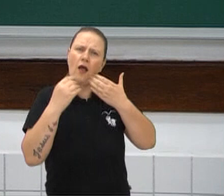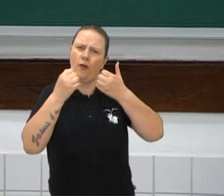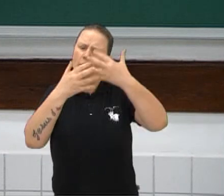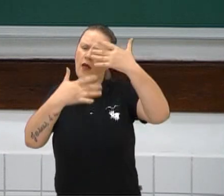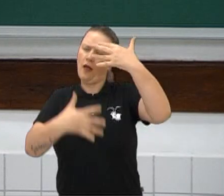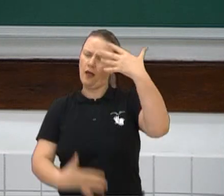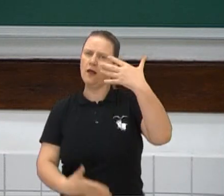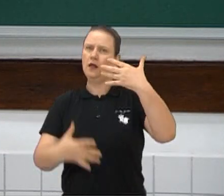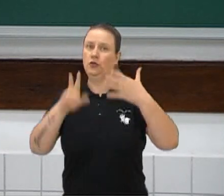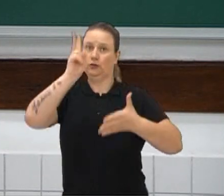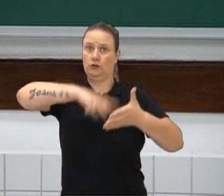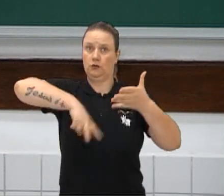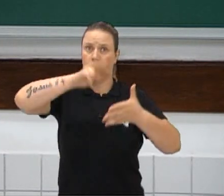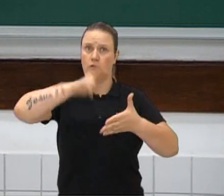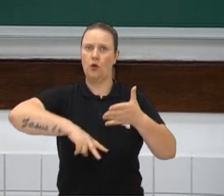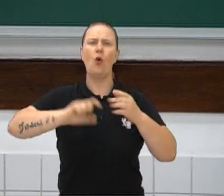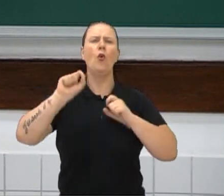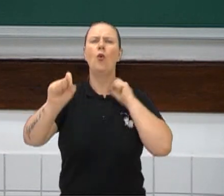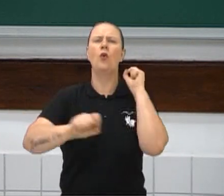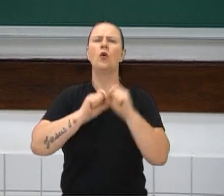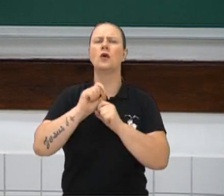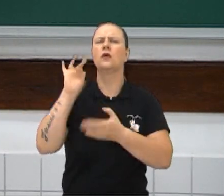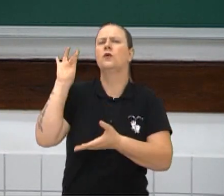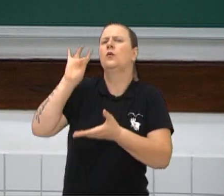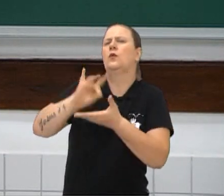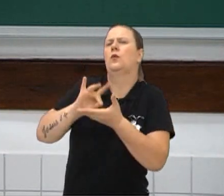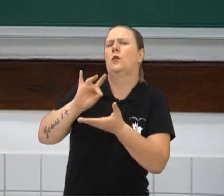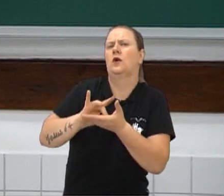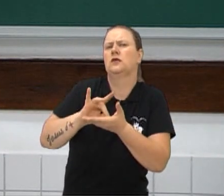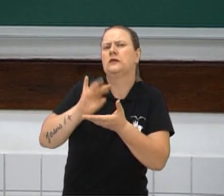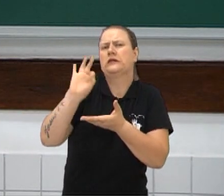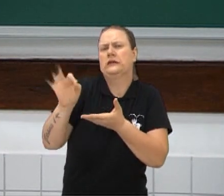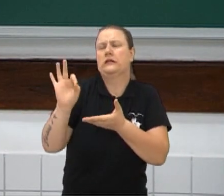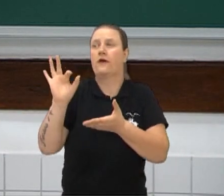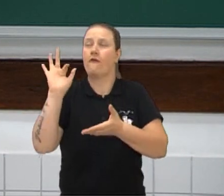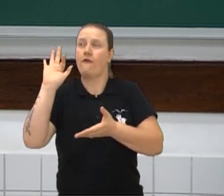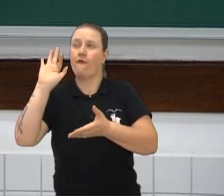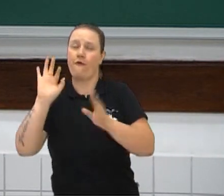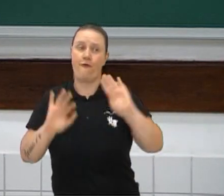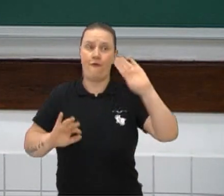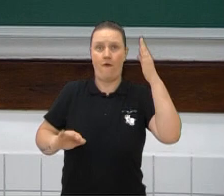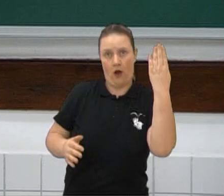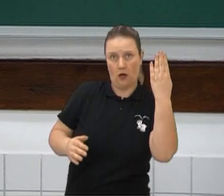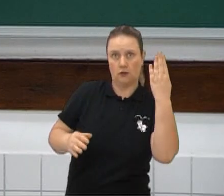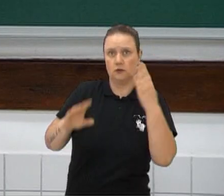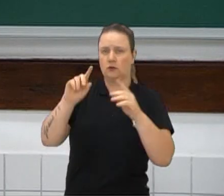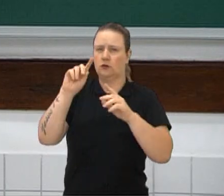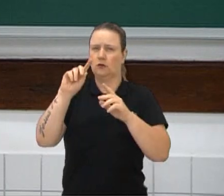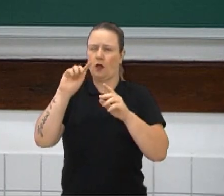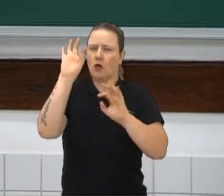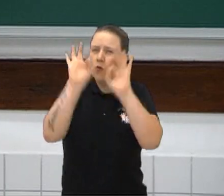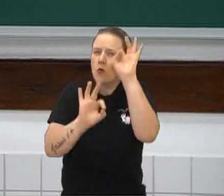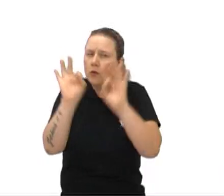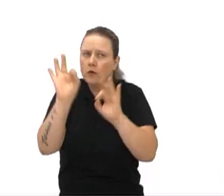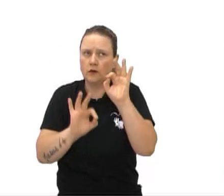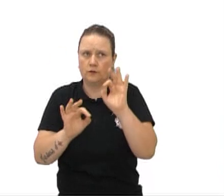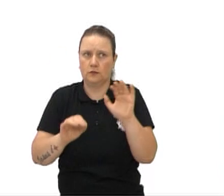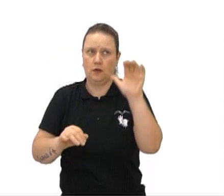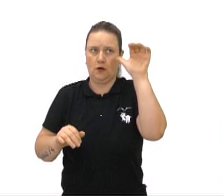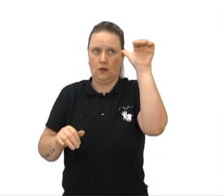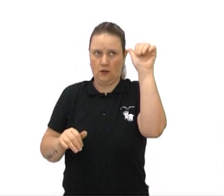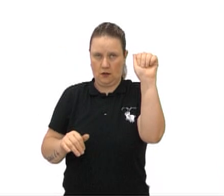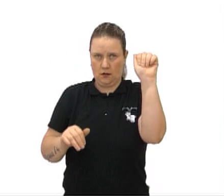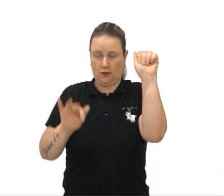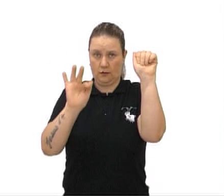ler, encontra quais são as afirmativas ali nas nossas alternativas falsas e corrige, tá? La A, hoy es